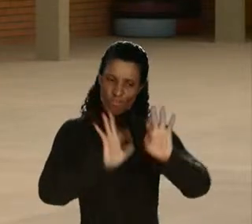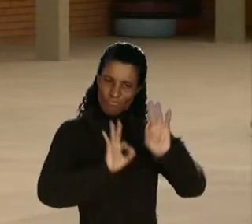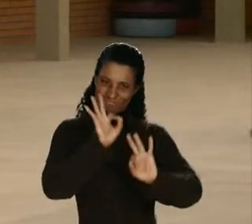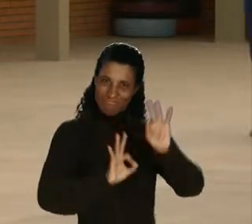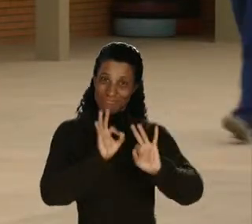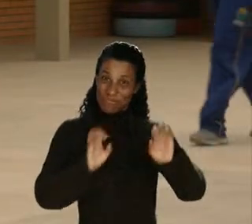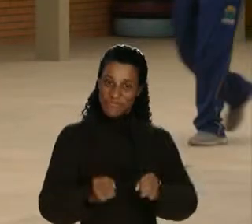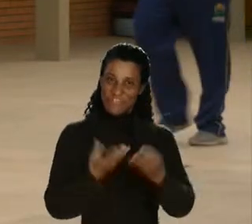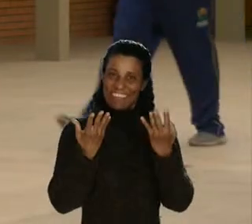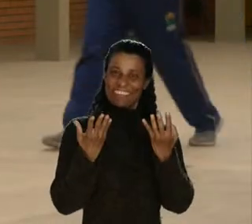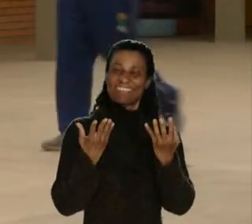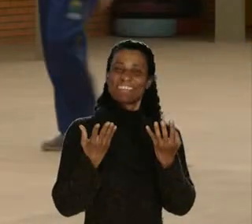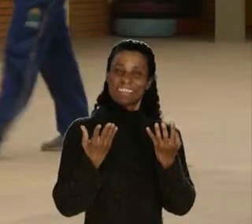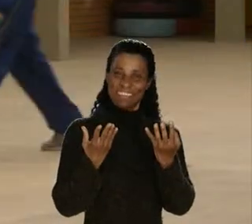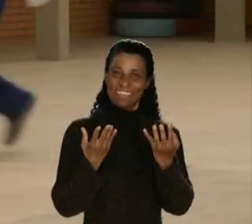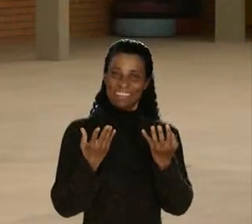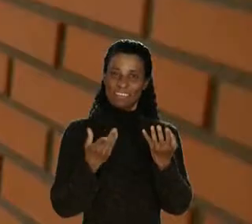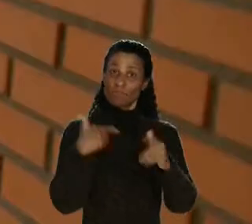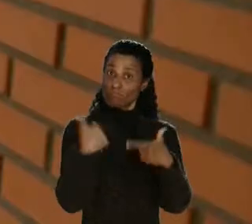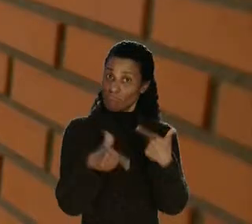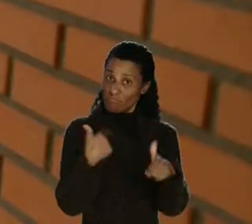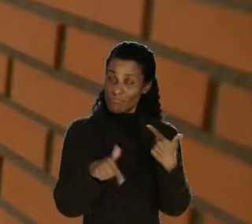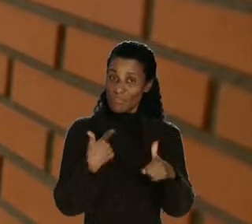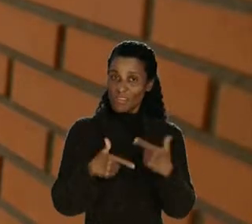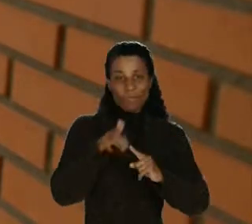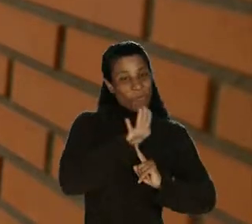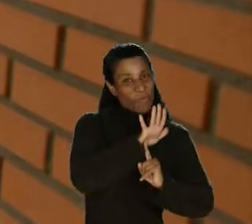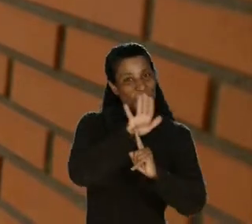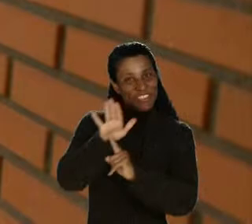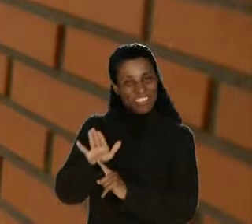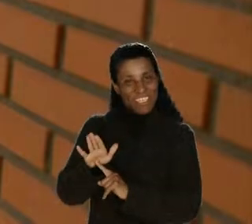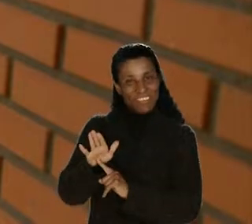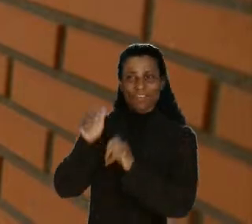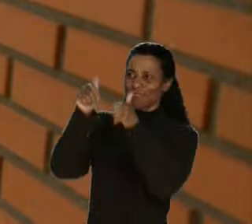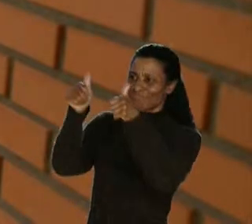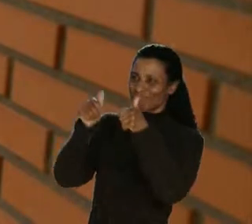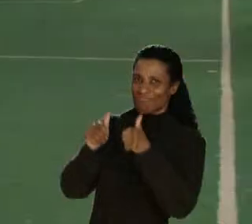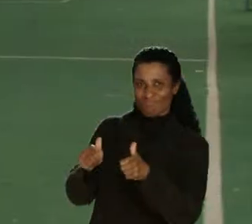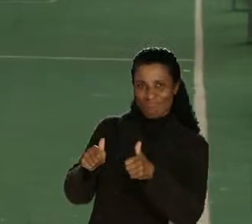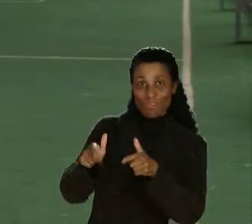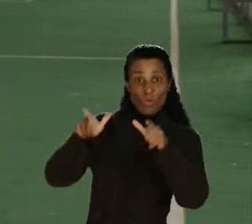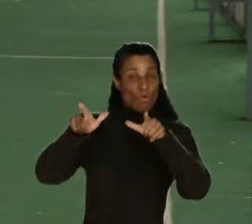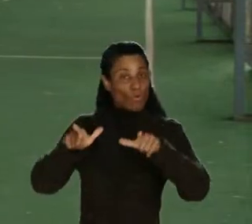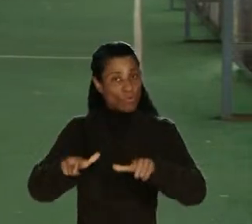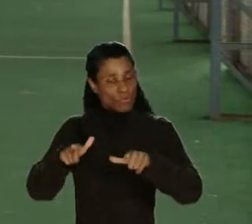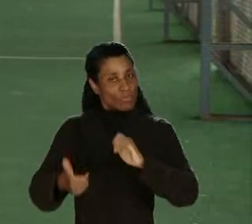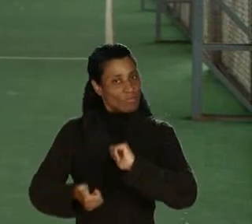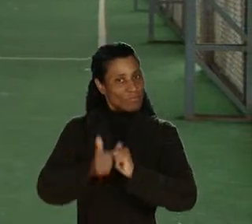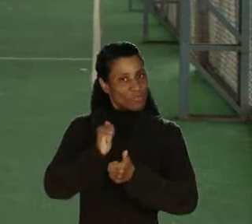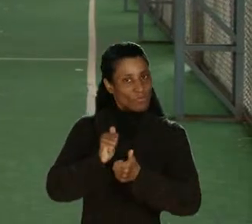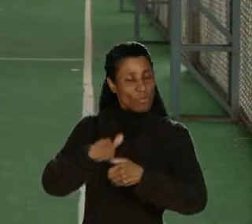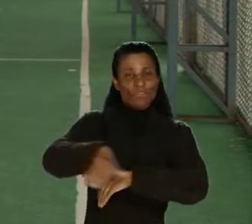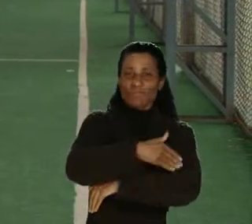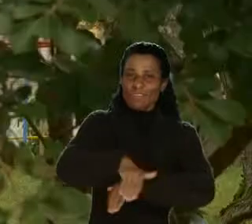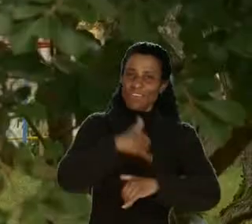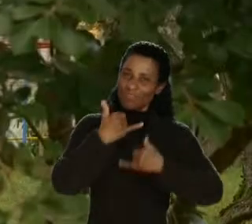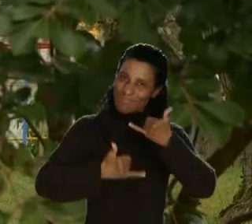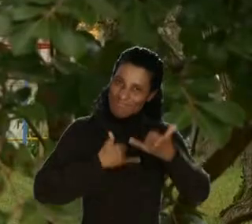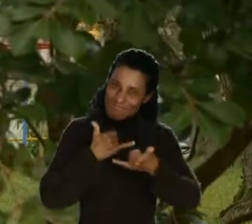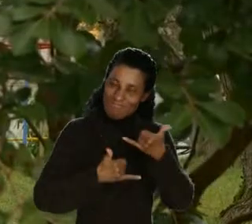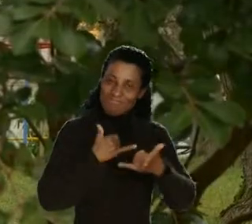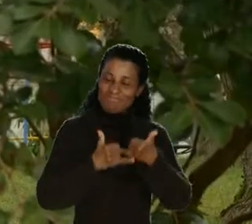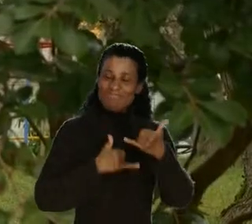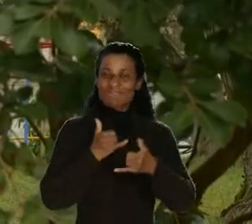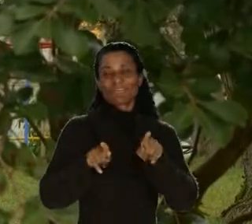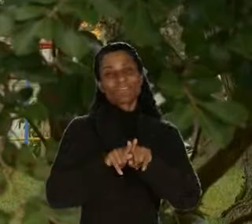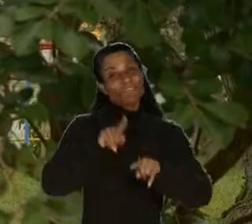Pavilhão sendo decorado para uma festa. Trabalhos expostos na parede, quadra de esportes. Lá